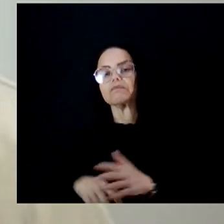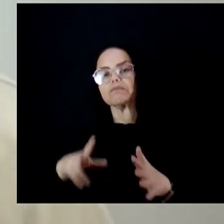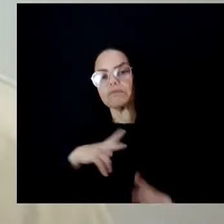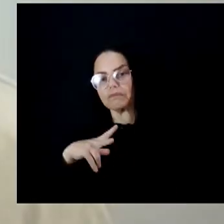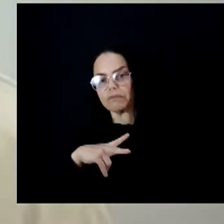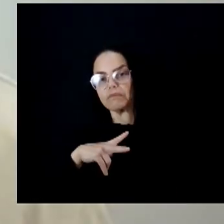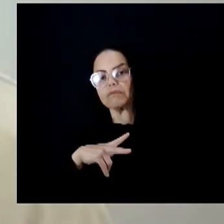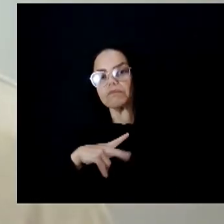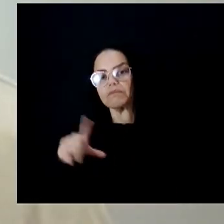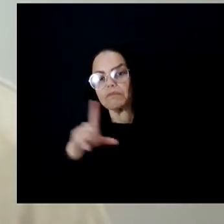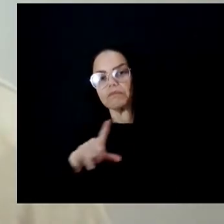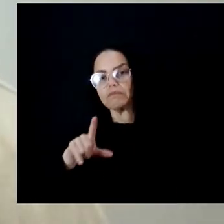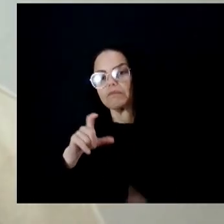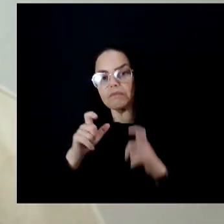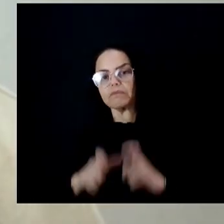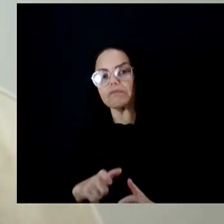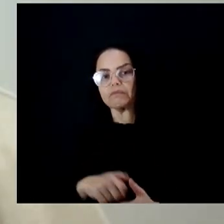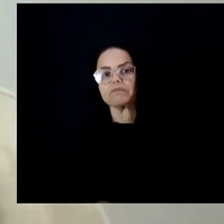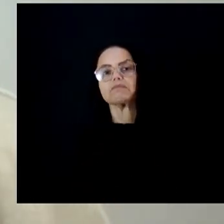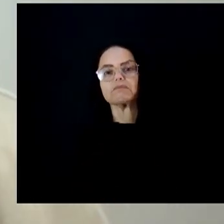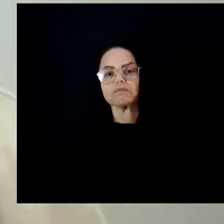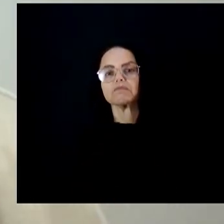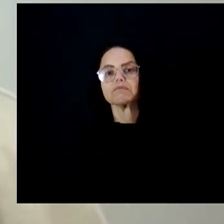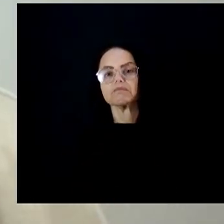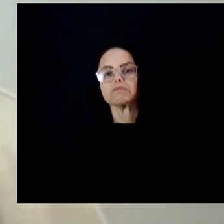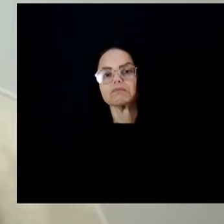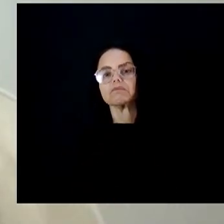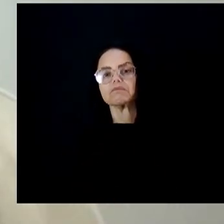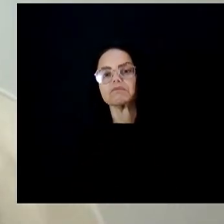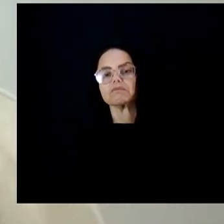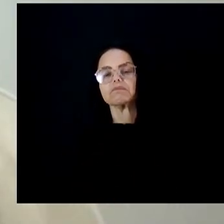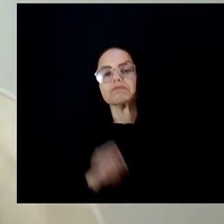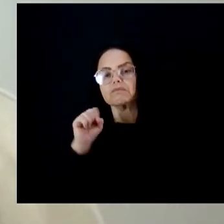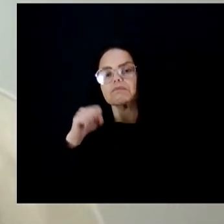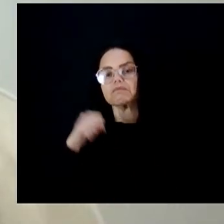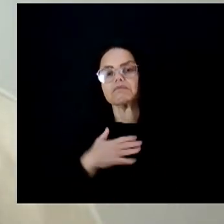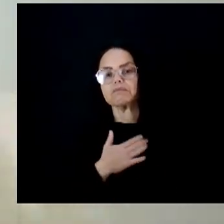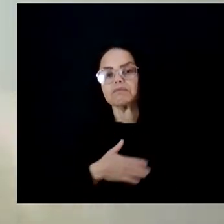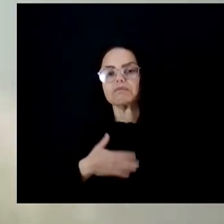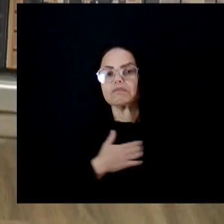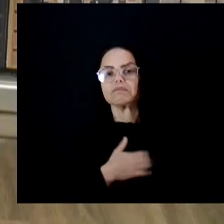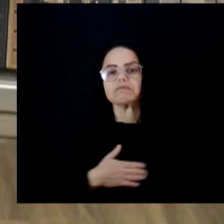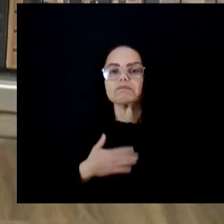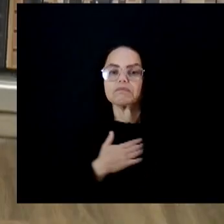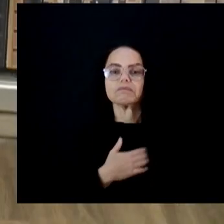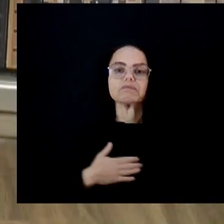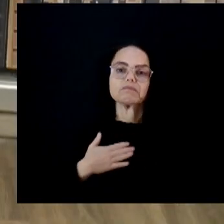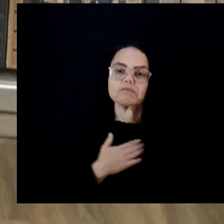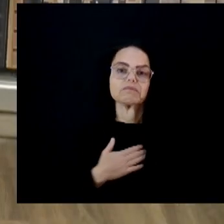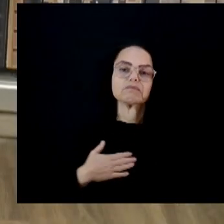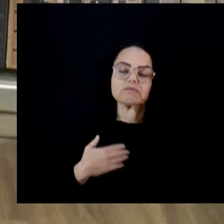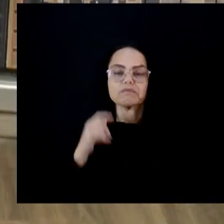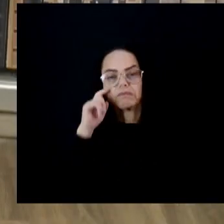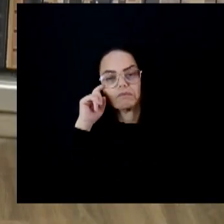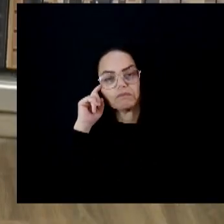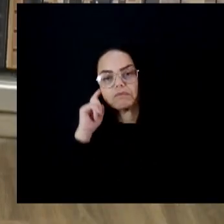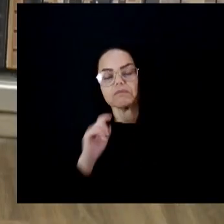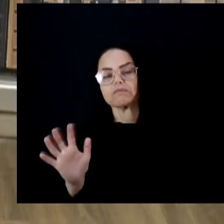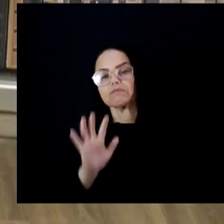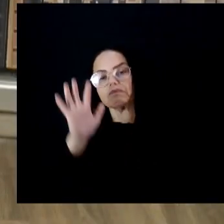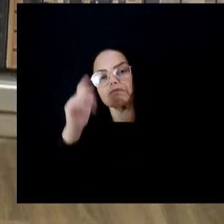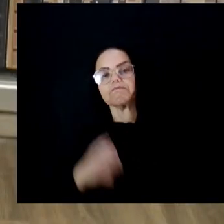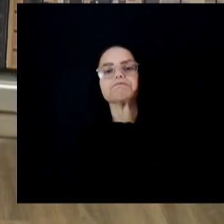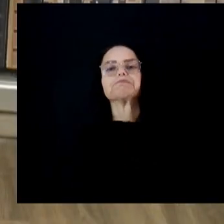local. Mas a gente, sim, com certeza a gente gostaria de ter mais estações, mas essas estações são muito caras, né, e muitas vezes